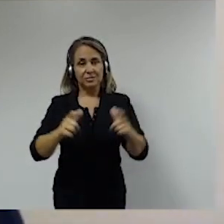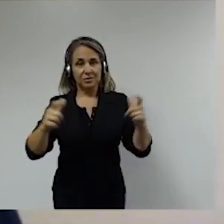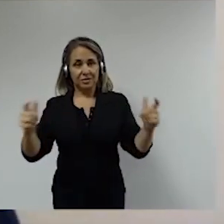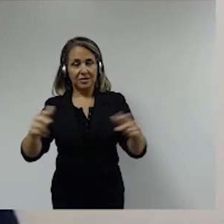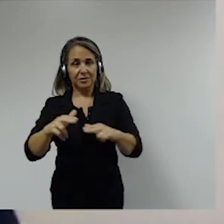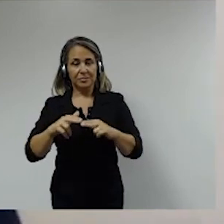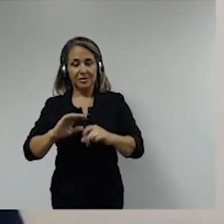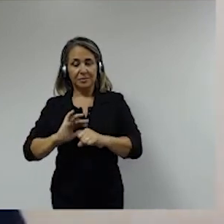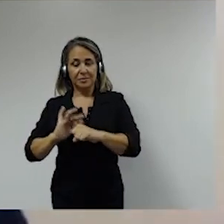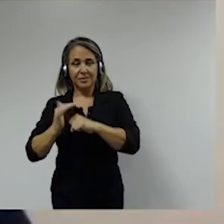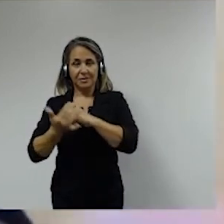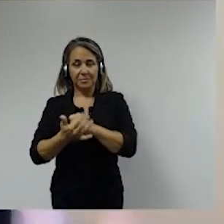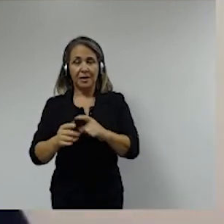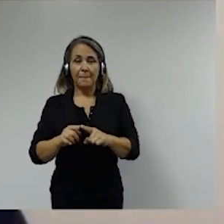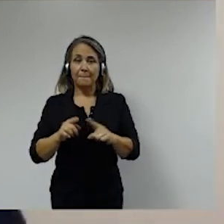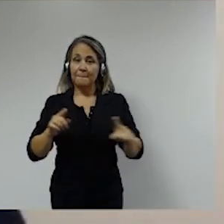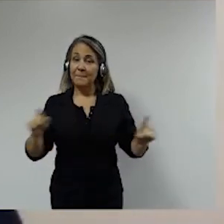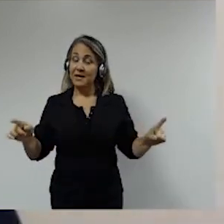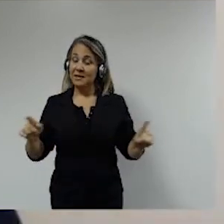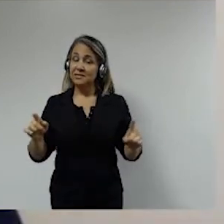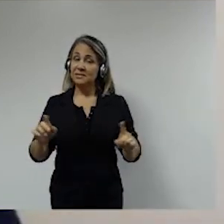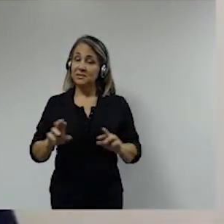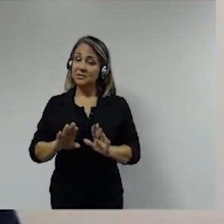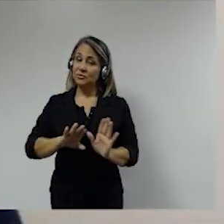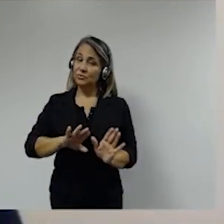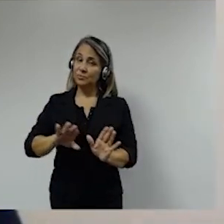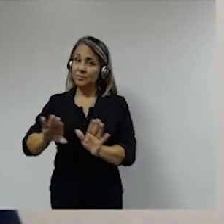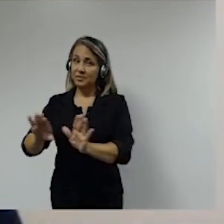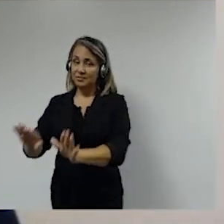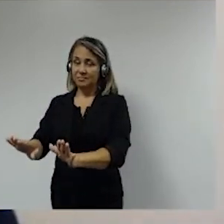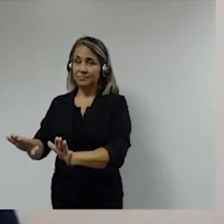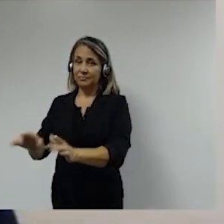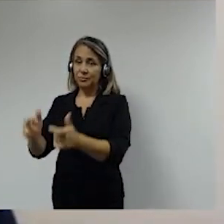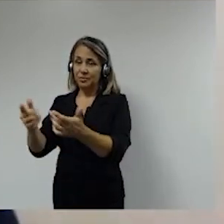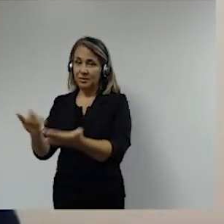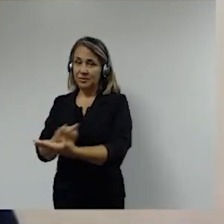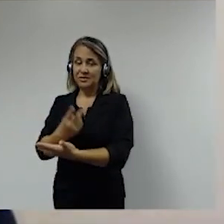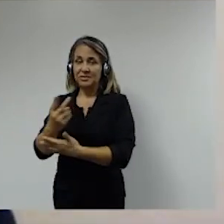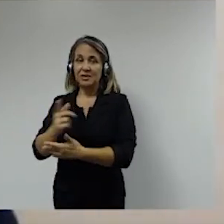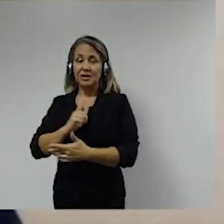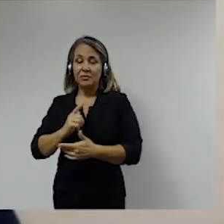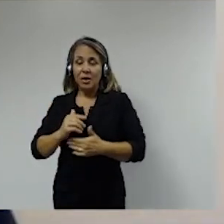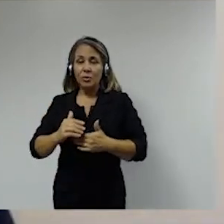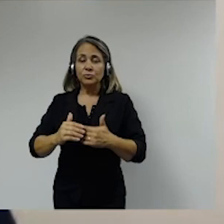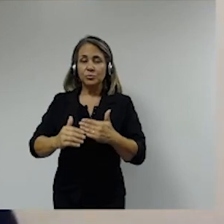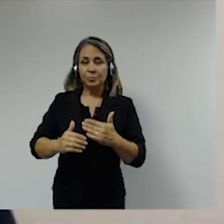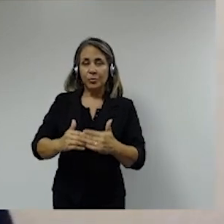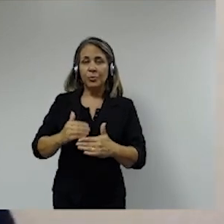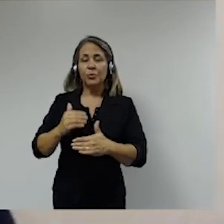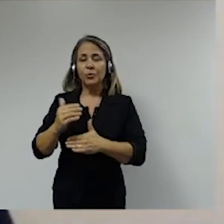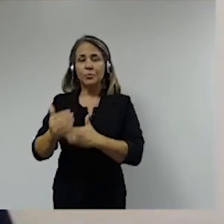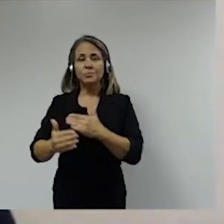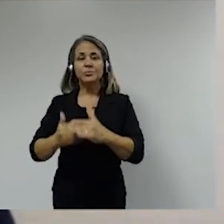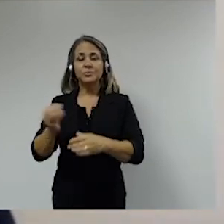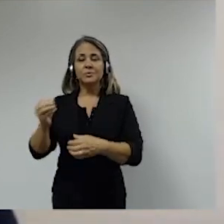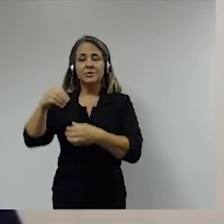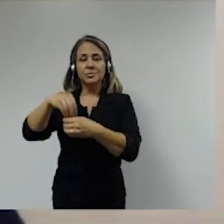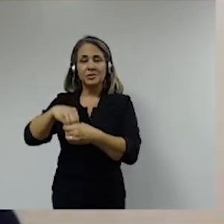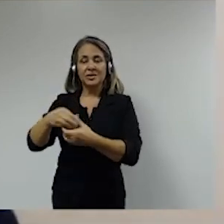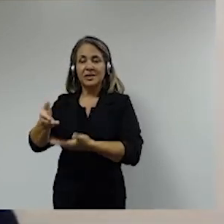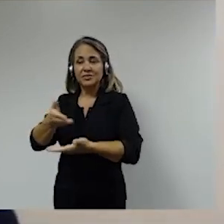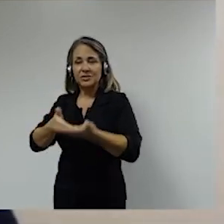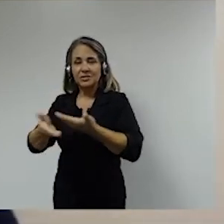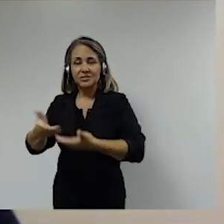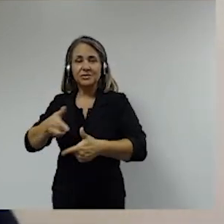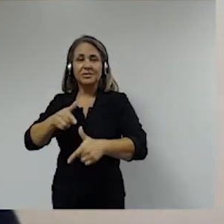pela pandemia, mas que, independentemente disso, estavam aos poucos se incorporando às relações de trabalho,